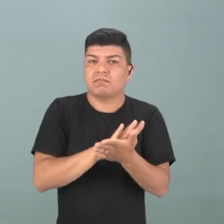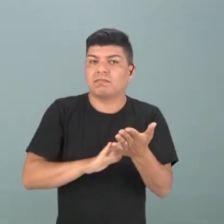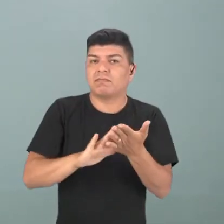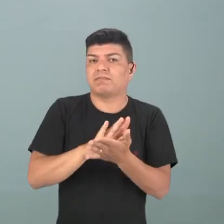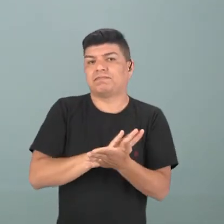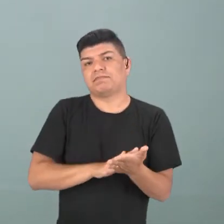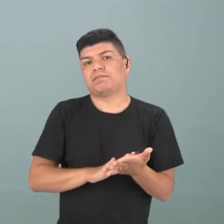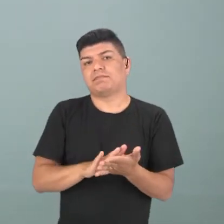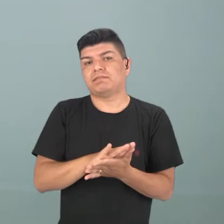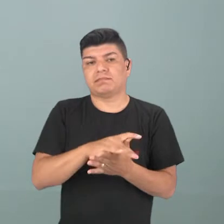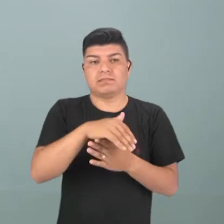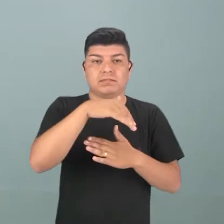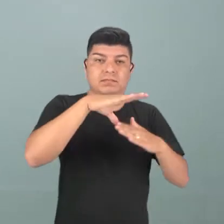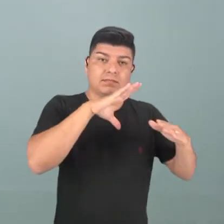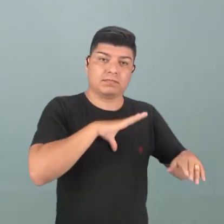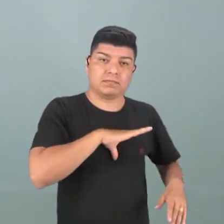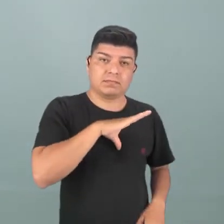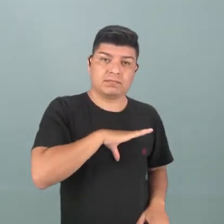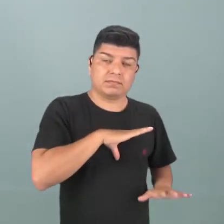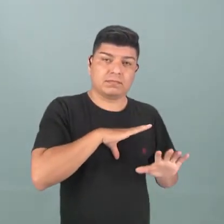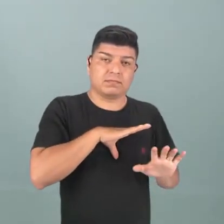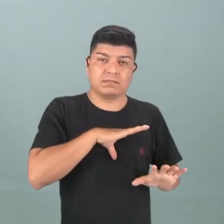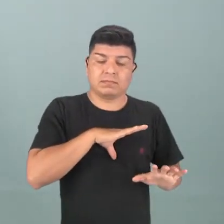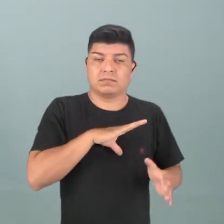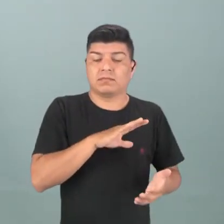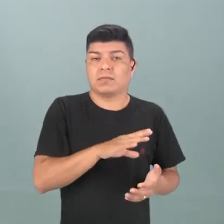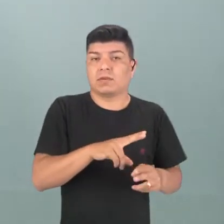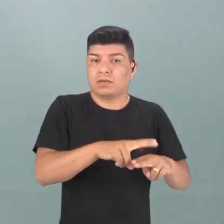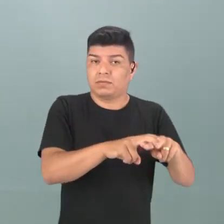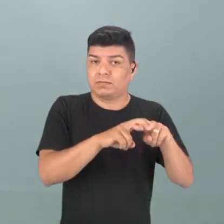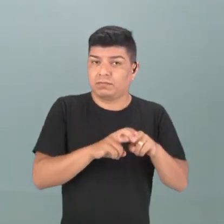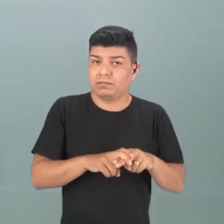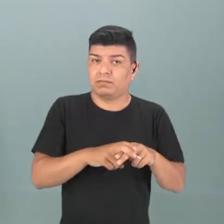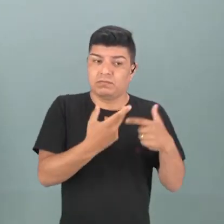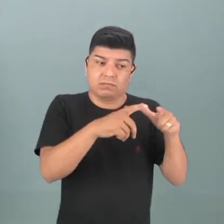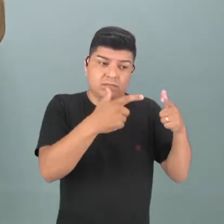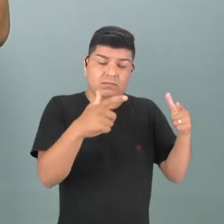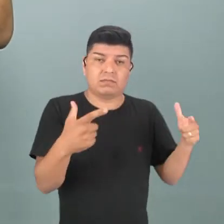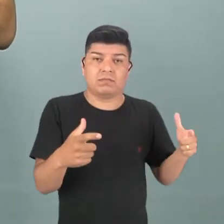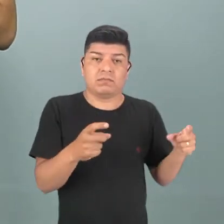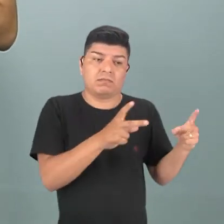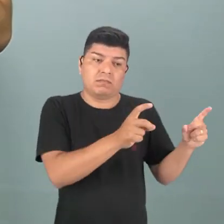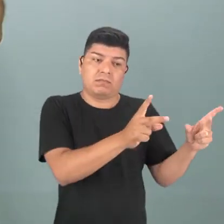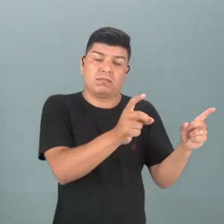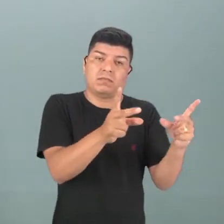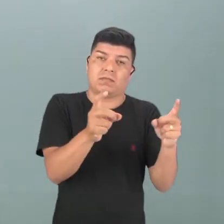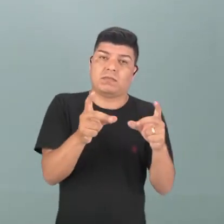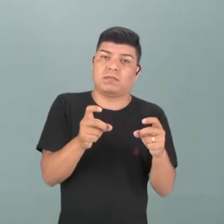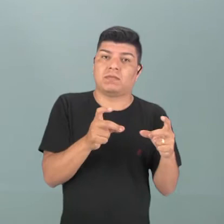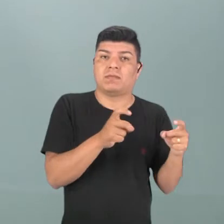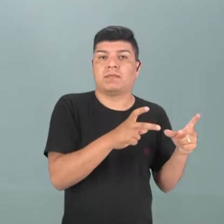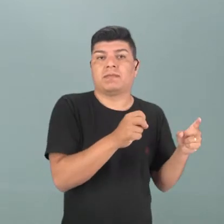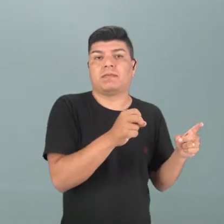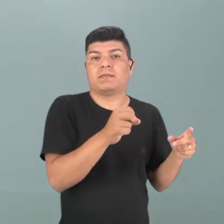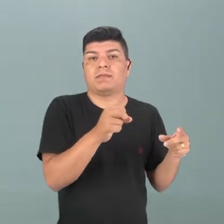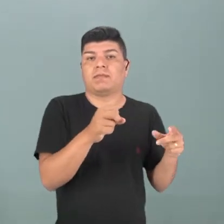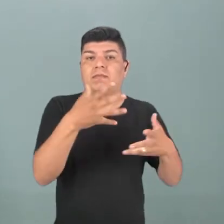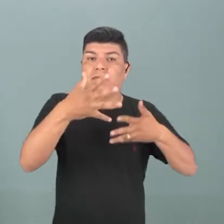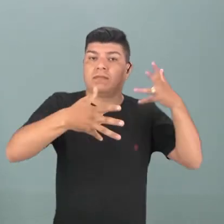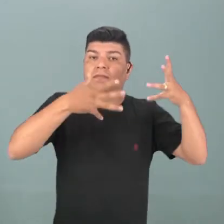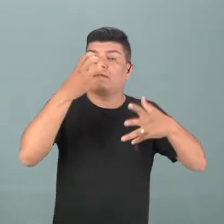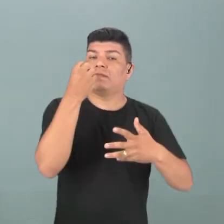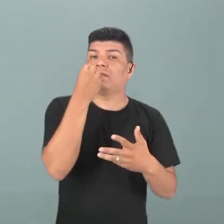nada aqui na cidade. Aí, por isso que fala, cresceu o quê? Os vendedores, essa pessoa fala bem,